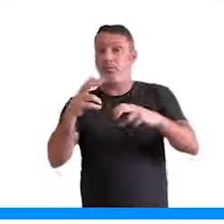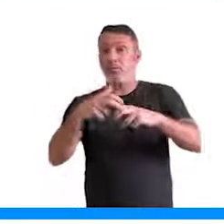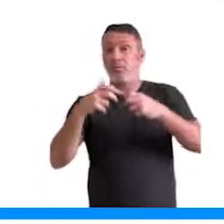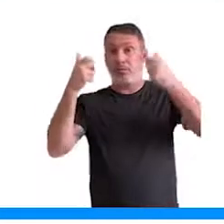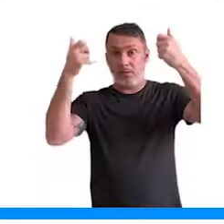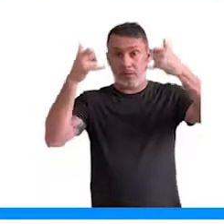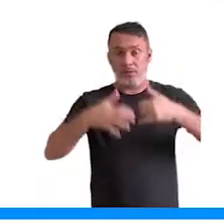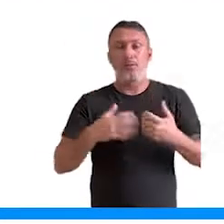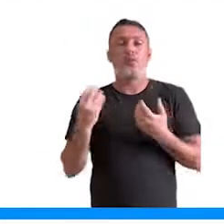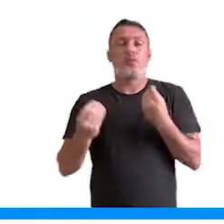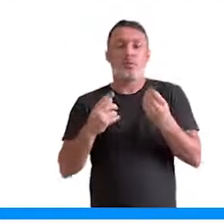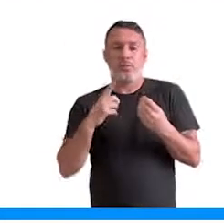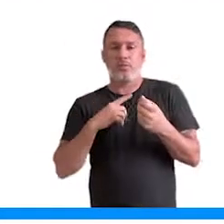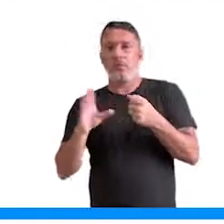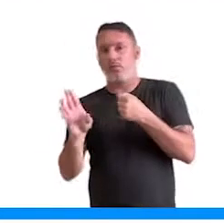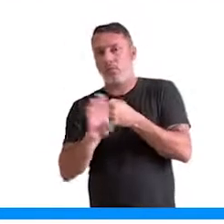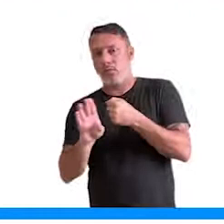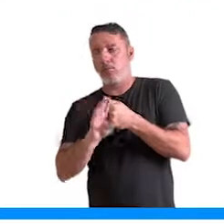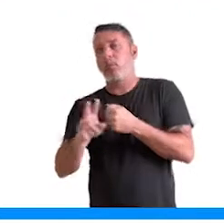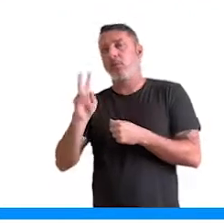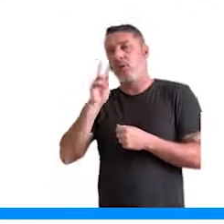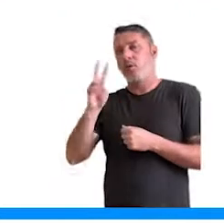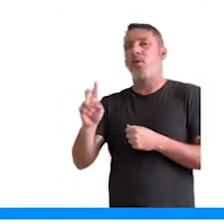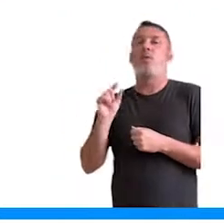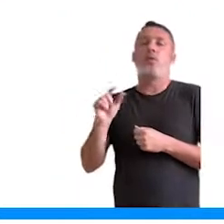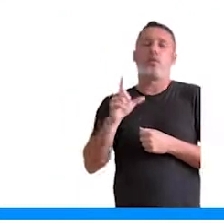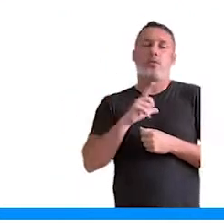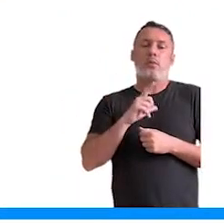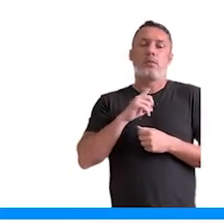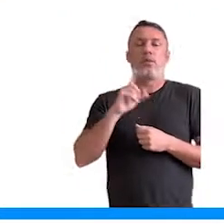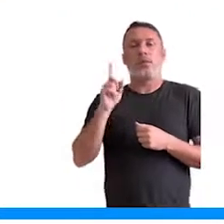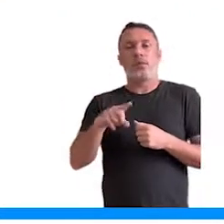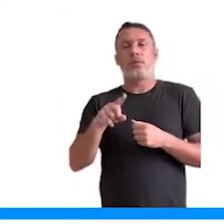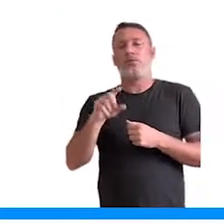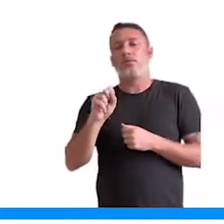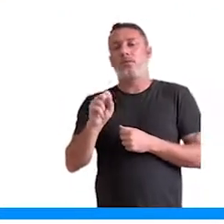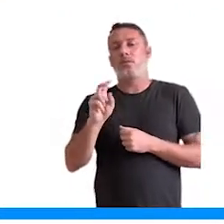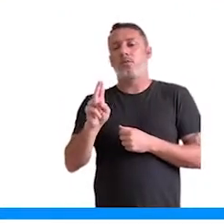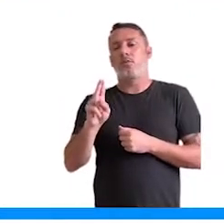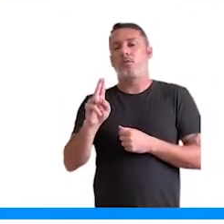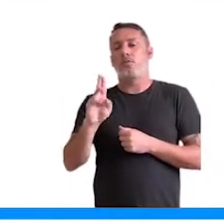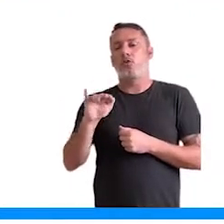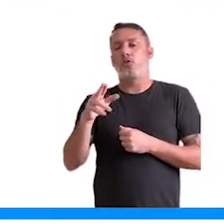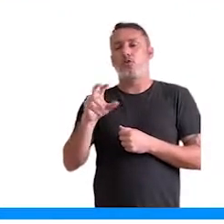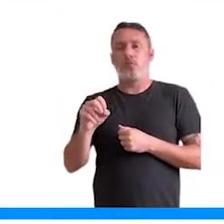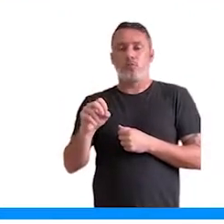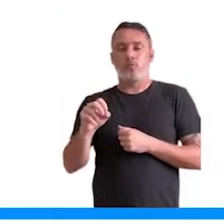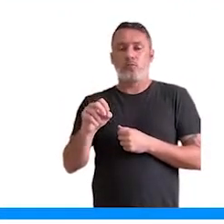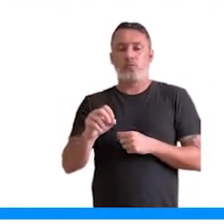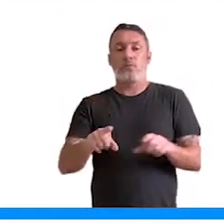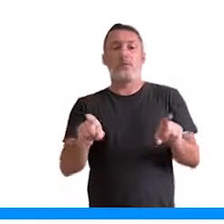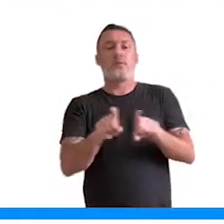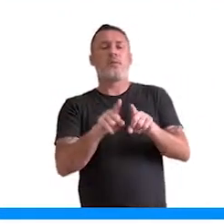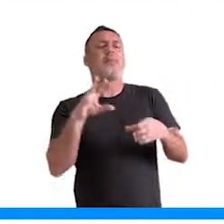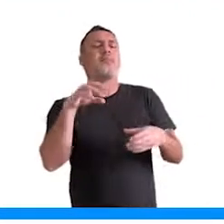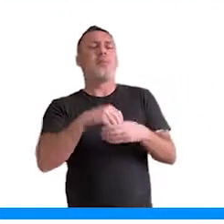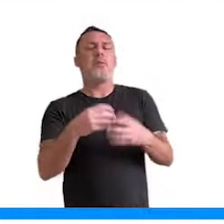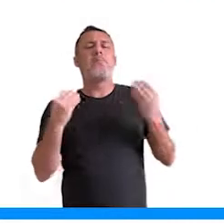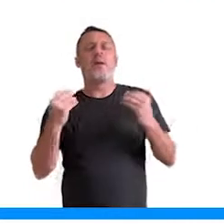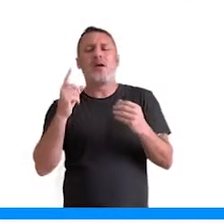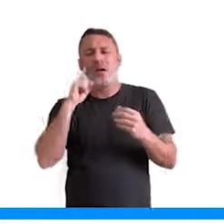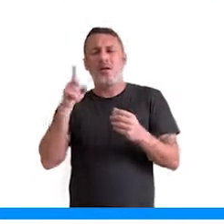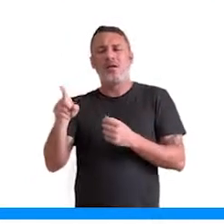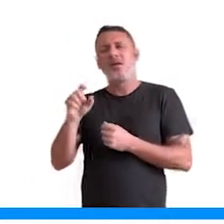Por isso, como nós não estudamos ainda o subjuntivo, nós vamos ver também o subjuntivo. E aí tem para que